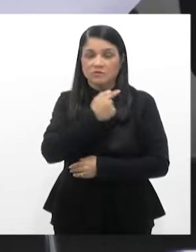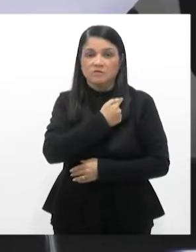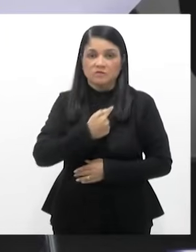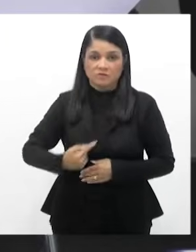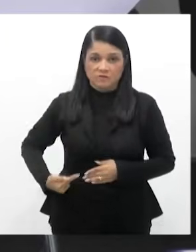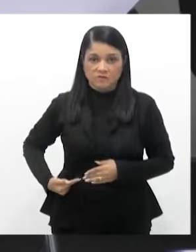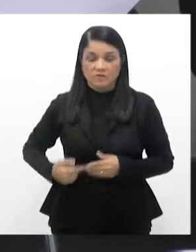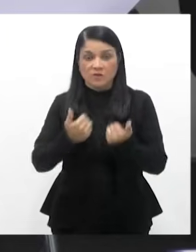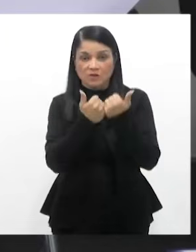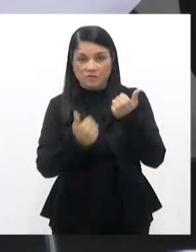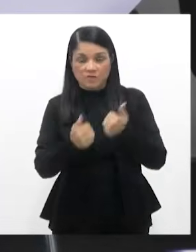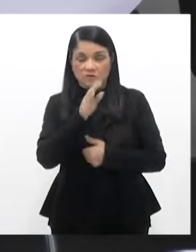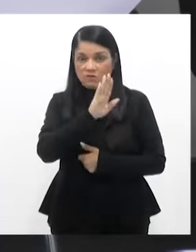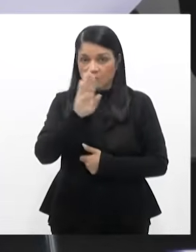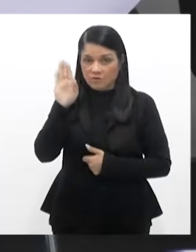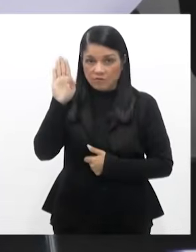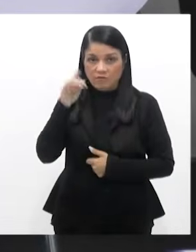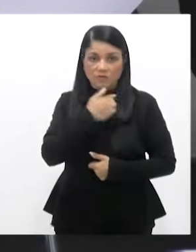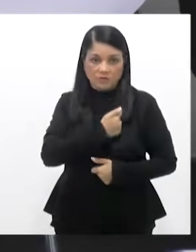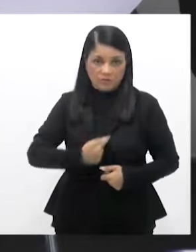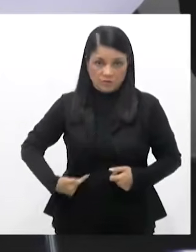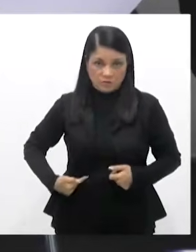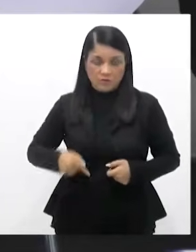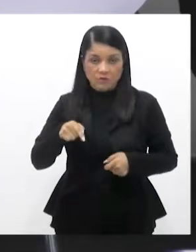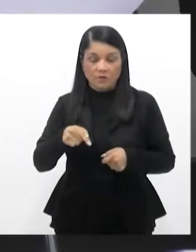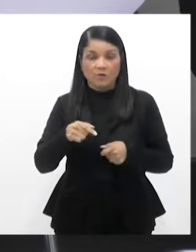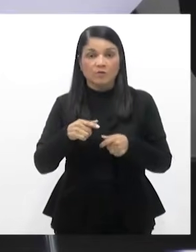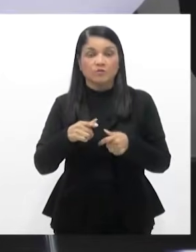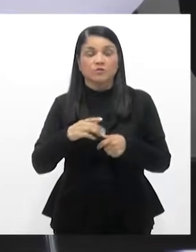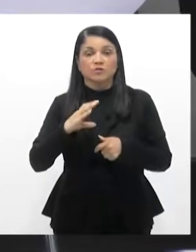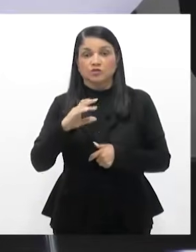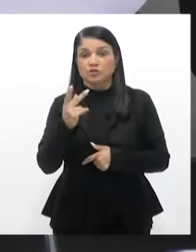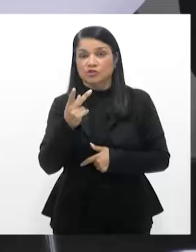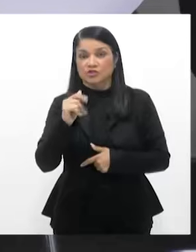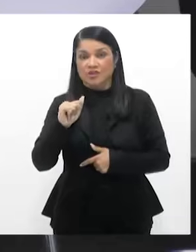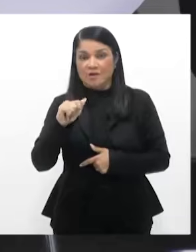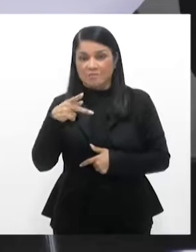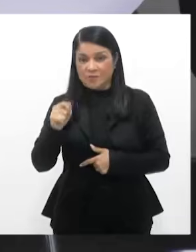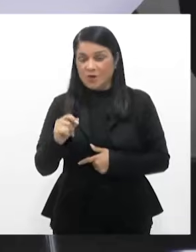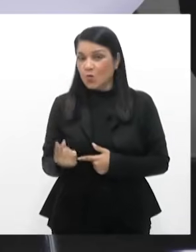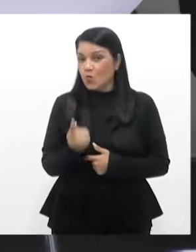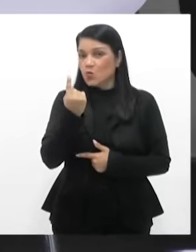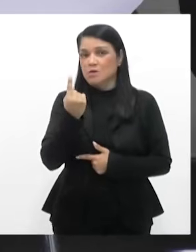governador e vice-governador por meio de chapa única.